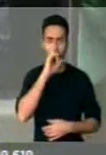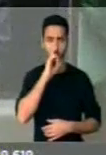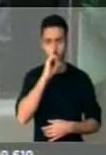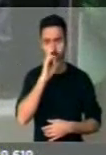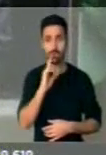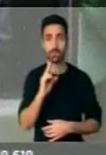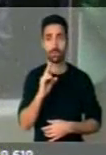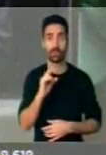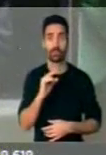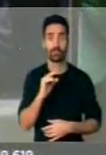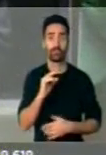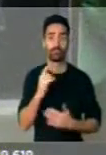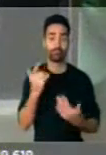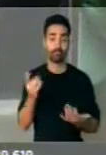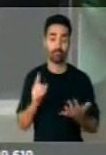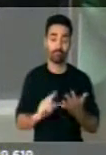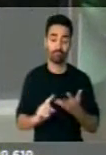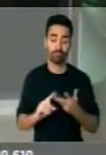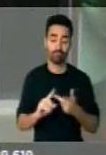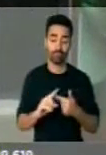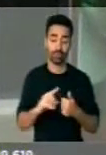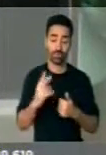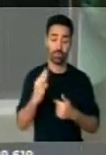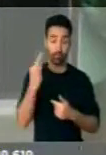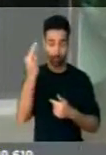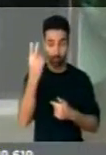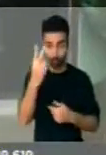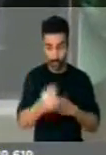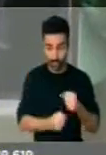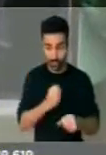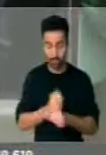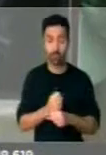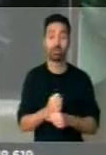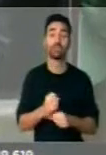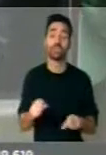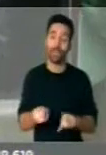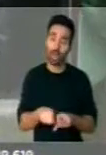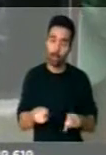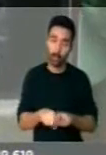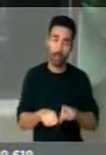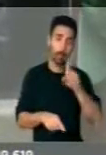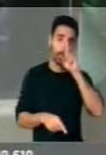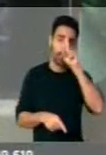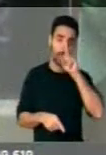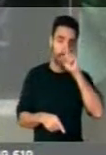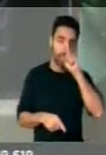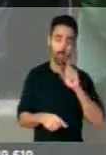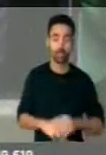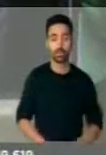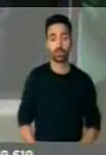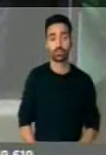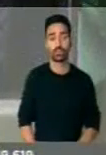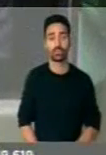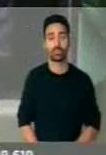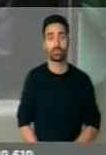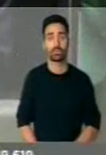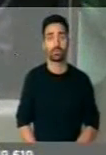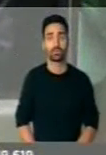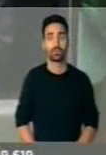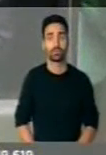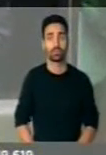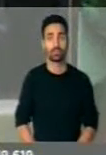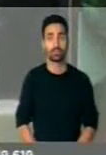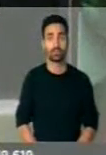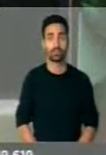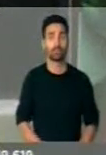se impõem para o próximo biênio também o são. Eu, numa delação,